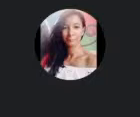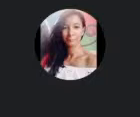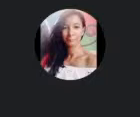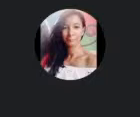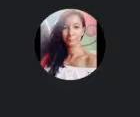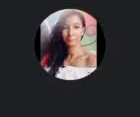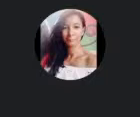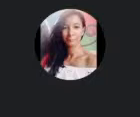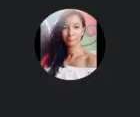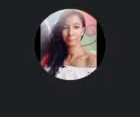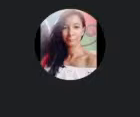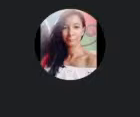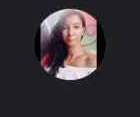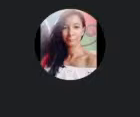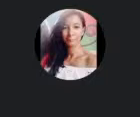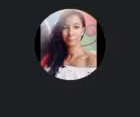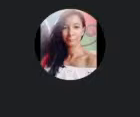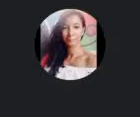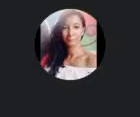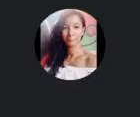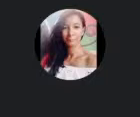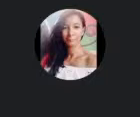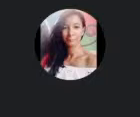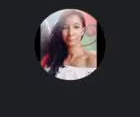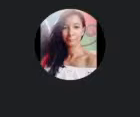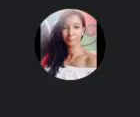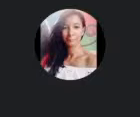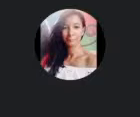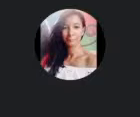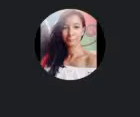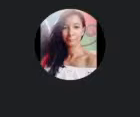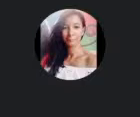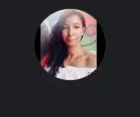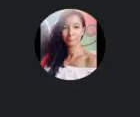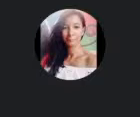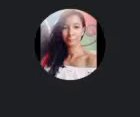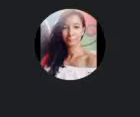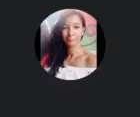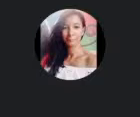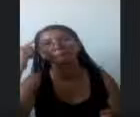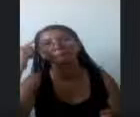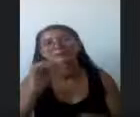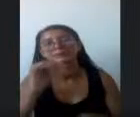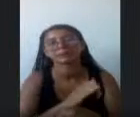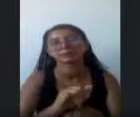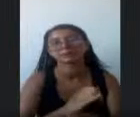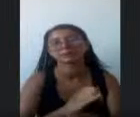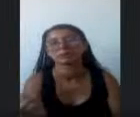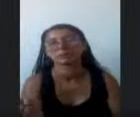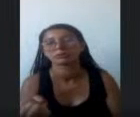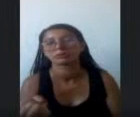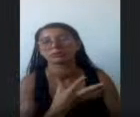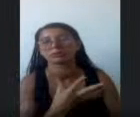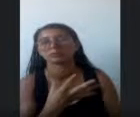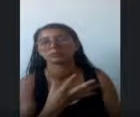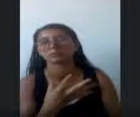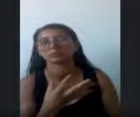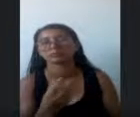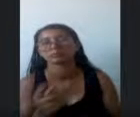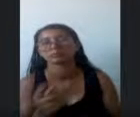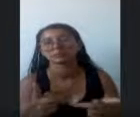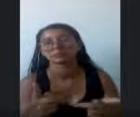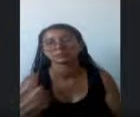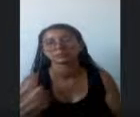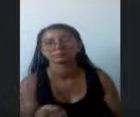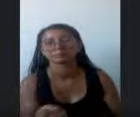si só, nos instiga a pensar novas estratégias, novas pesquisas e novos fazeres em saúde, né? Que consigam cada vez